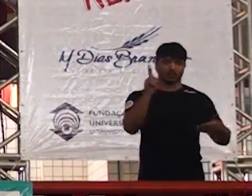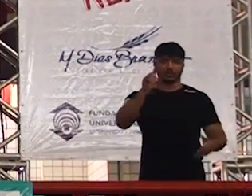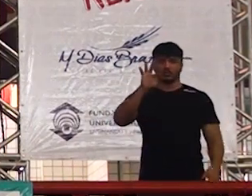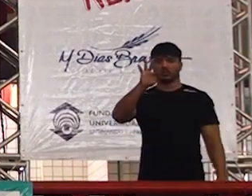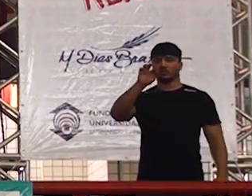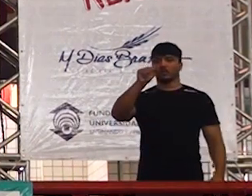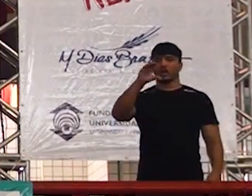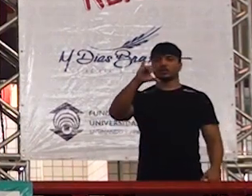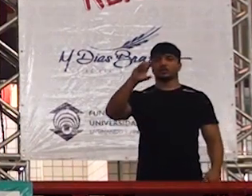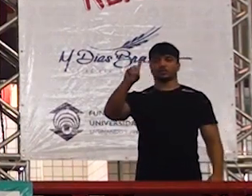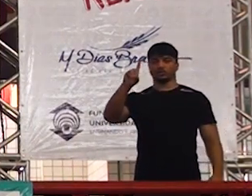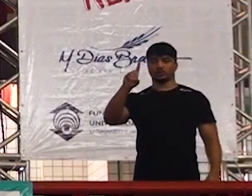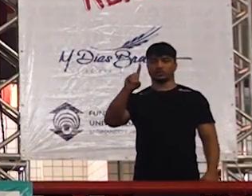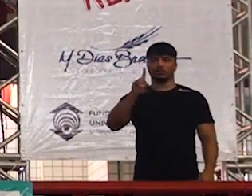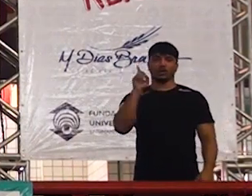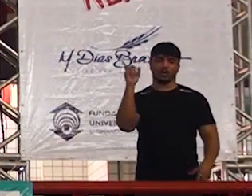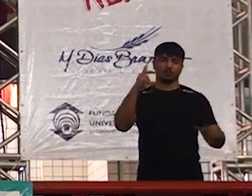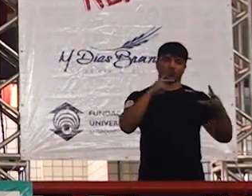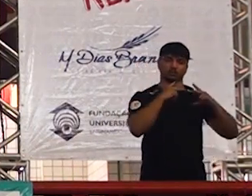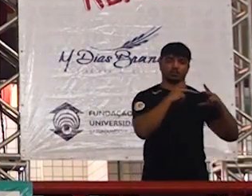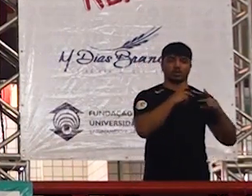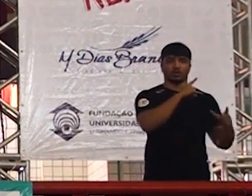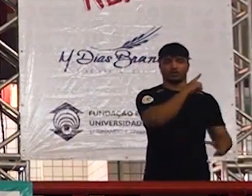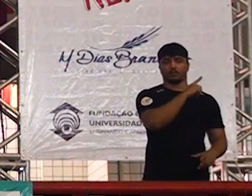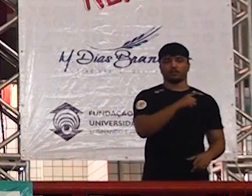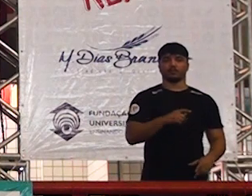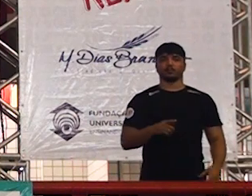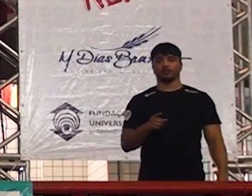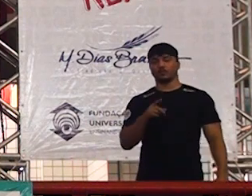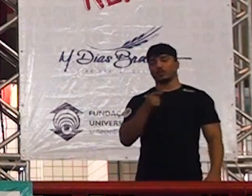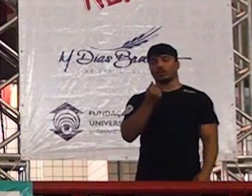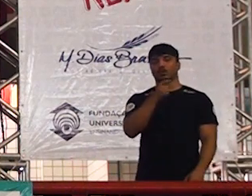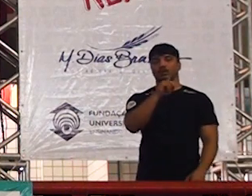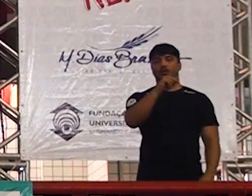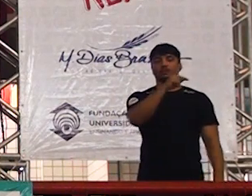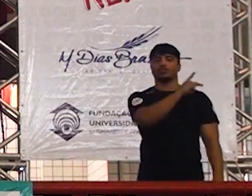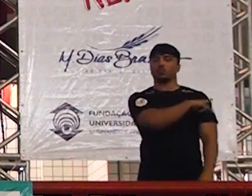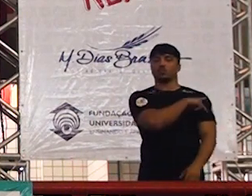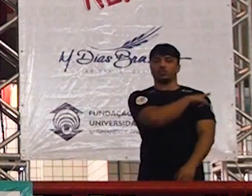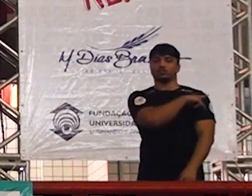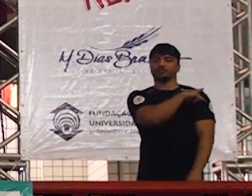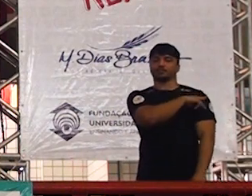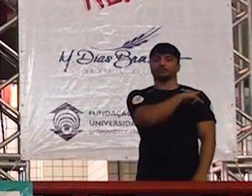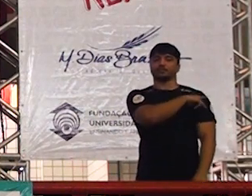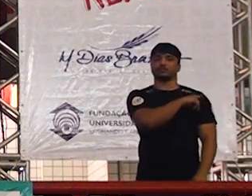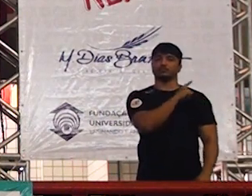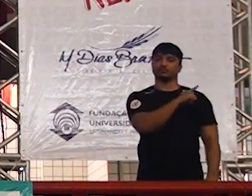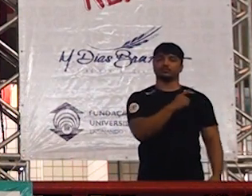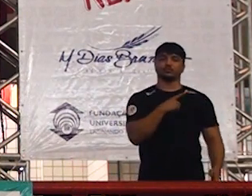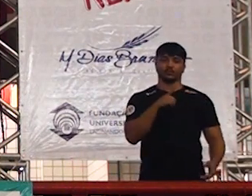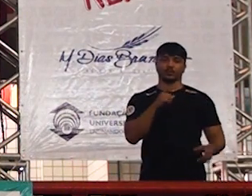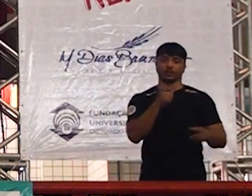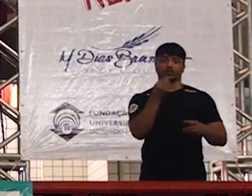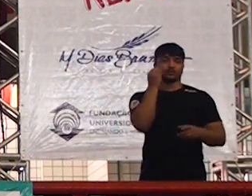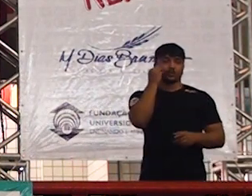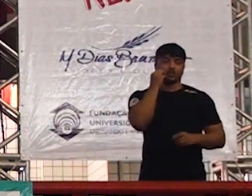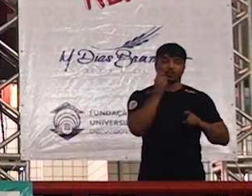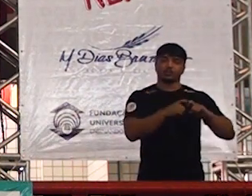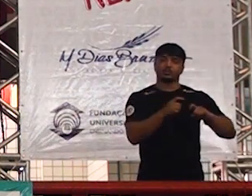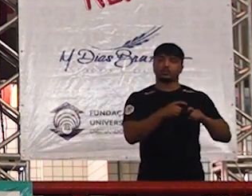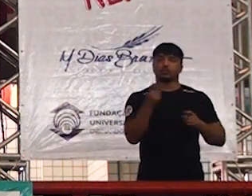na Facid, que é uma particular lá do Piauí. Ela tentou para medicina, ela